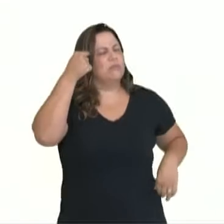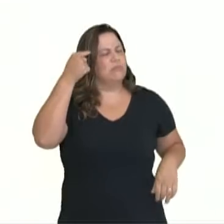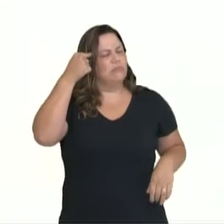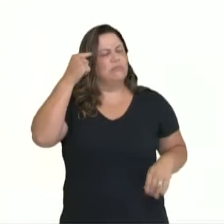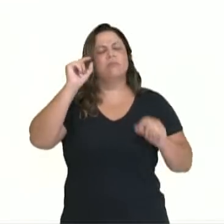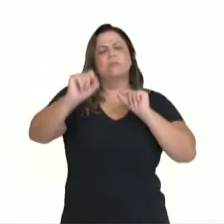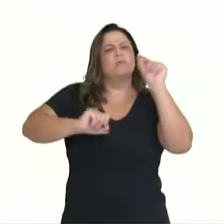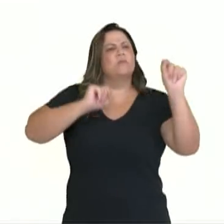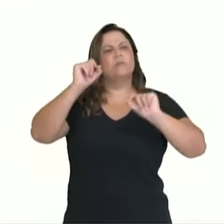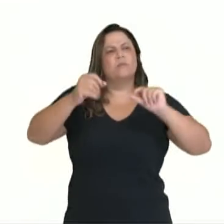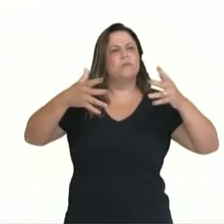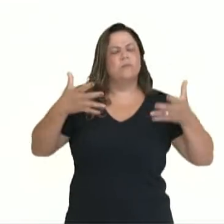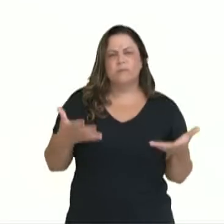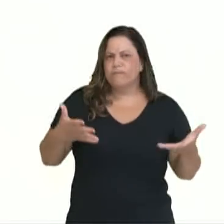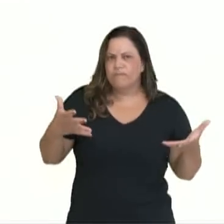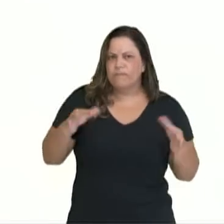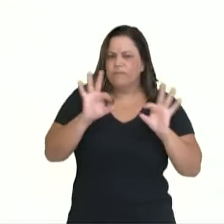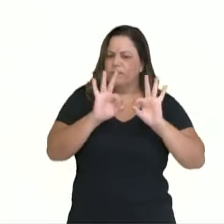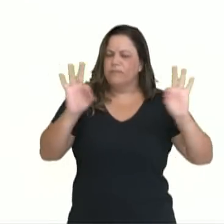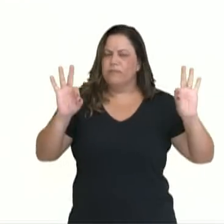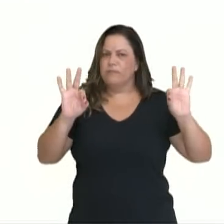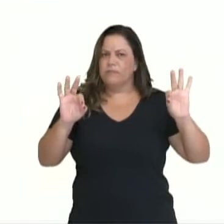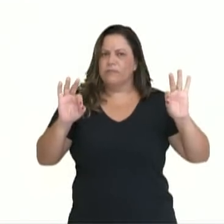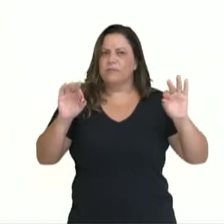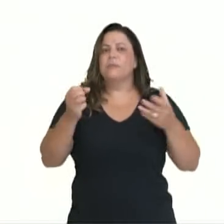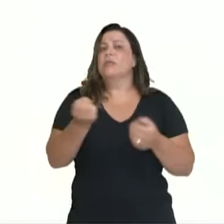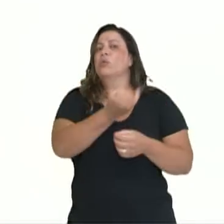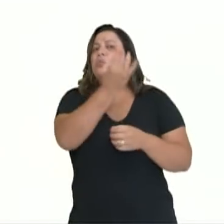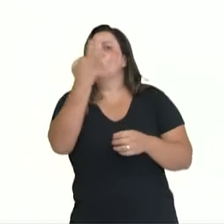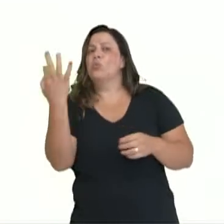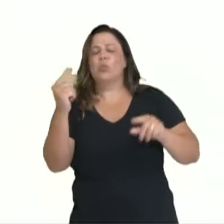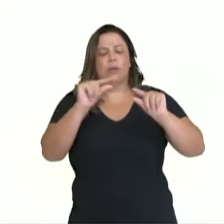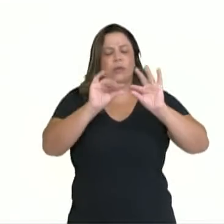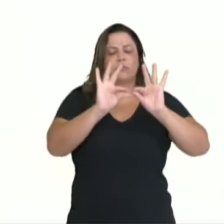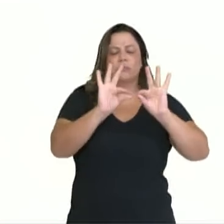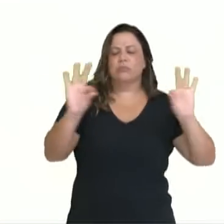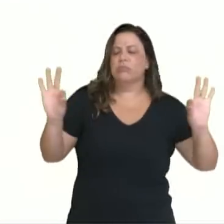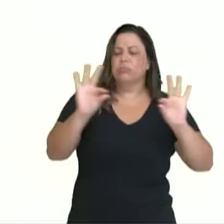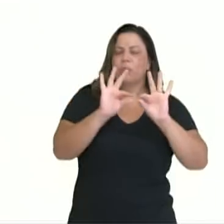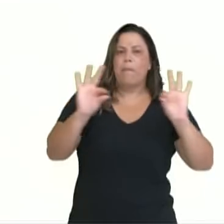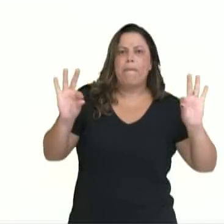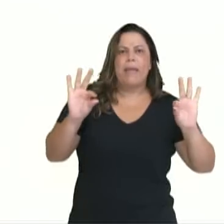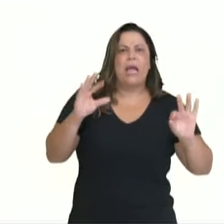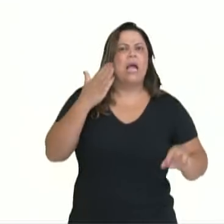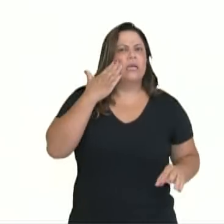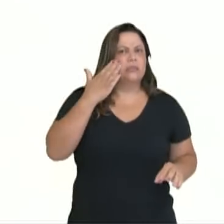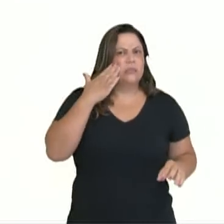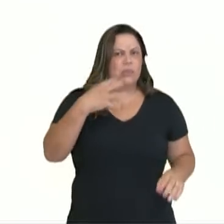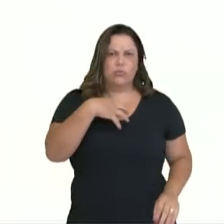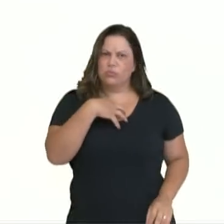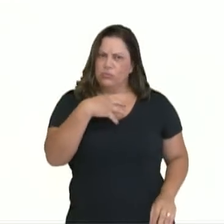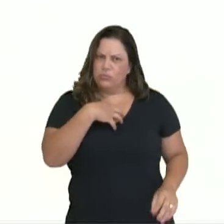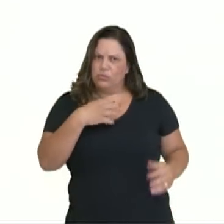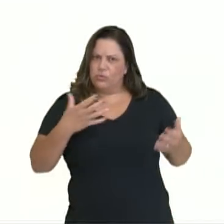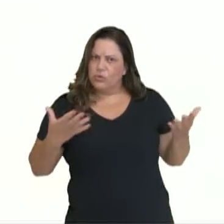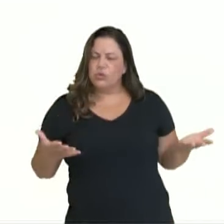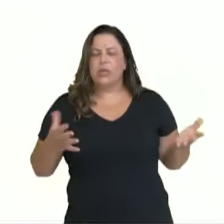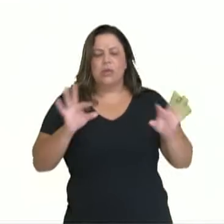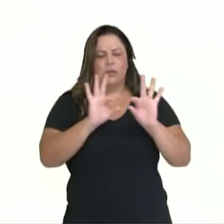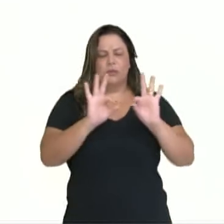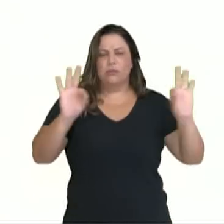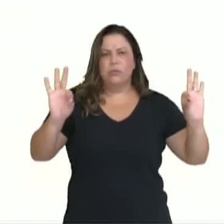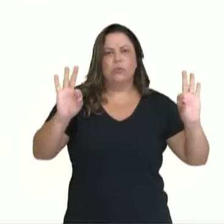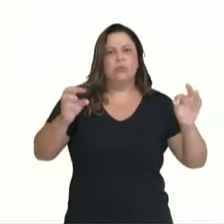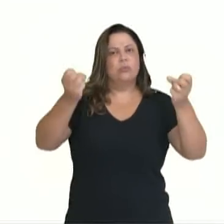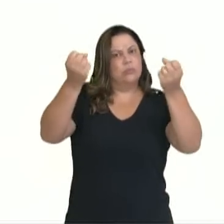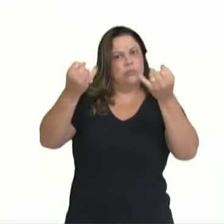trigonométrica? Você sabe quanto que mede uma circunferência trigonométrica e quais são as formas de